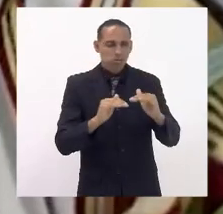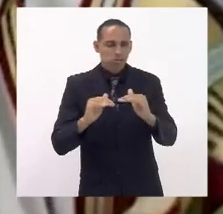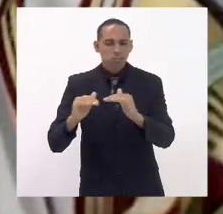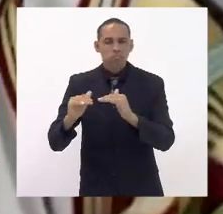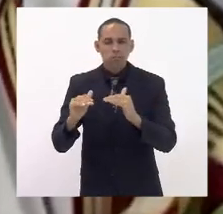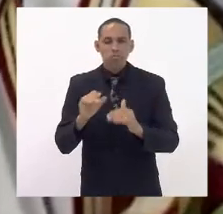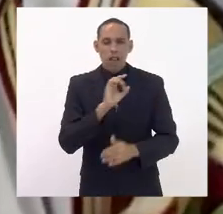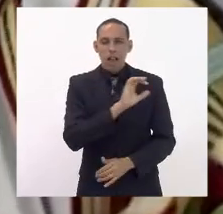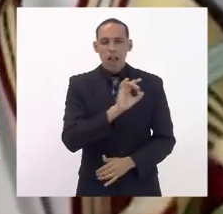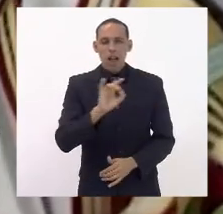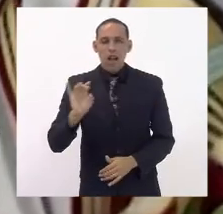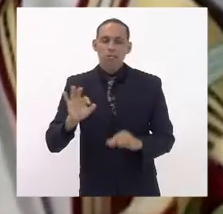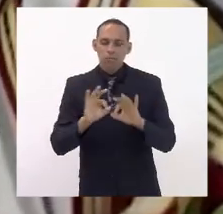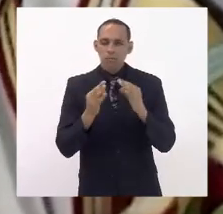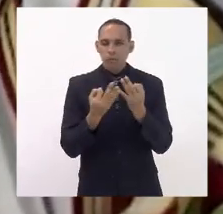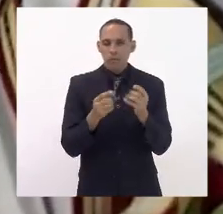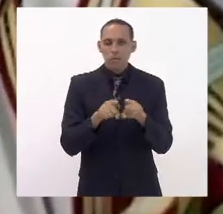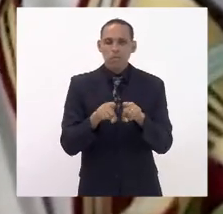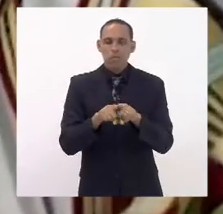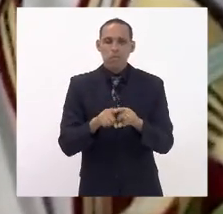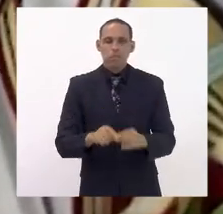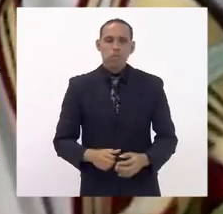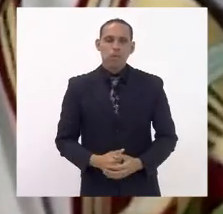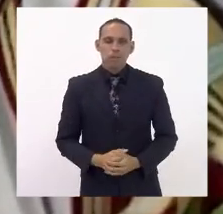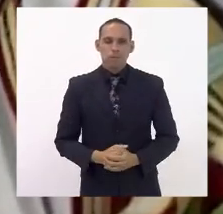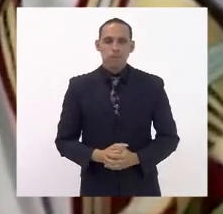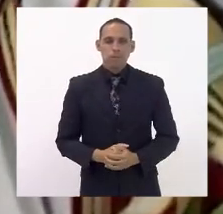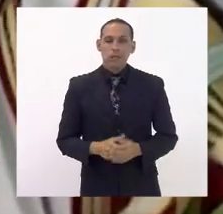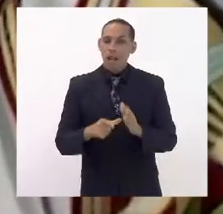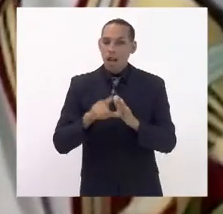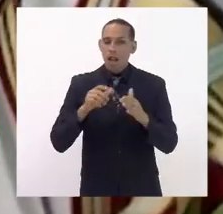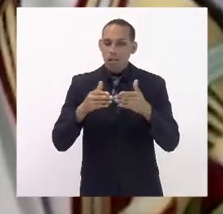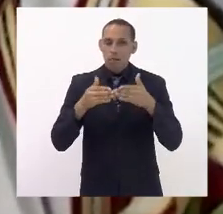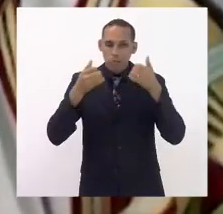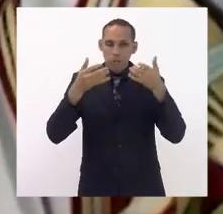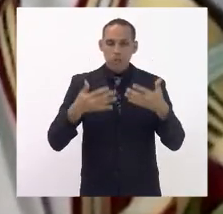crianças e em respeito às famílias. Antes do meu pela ordem.